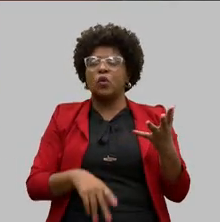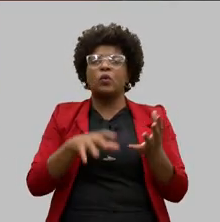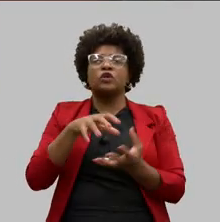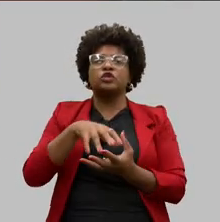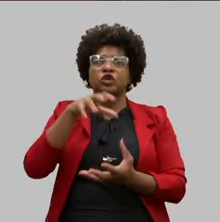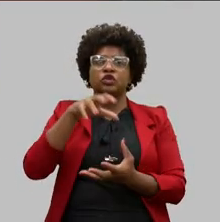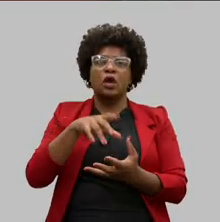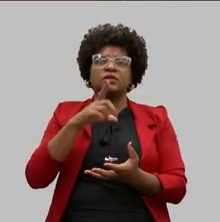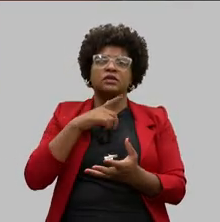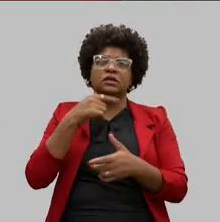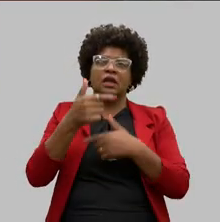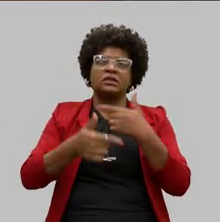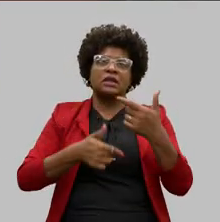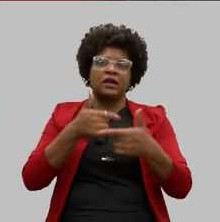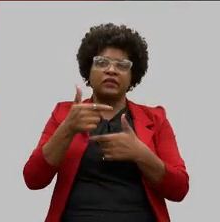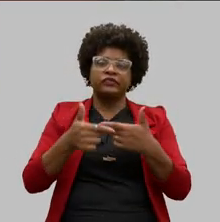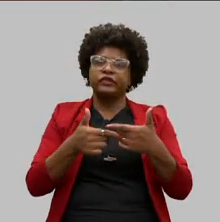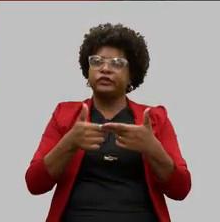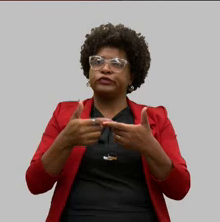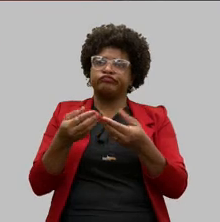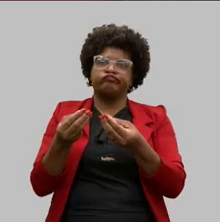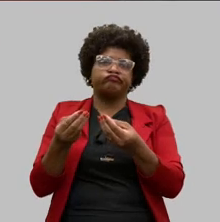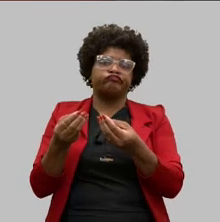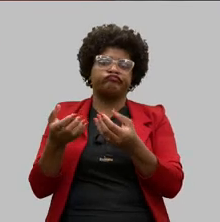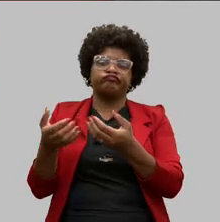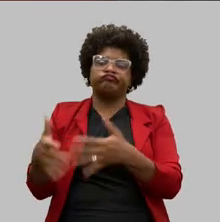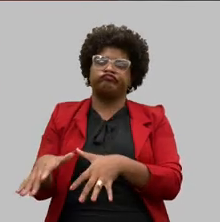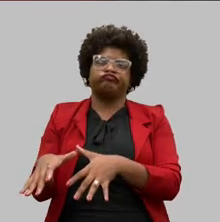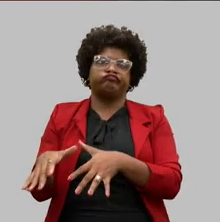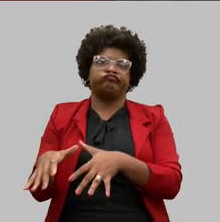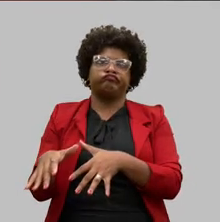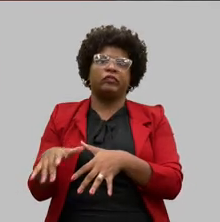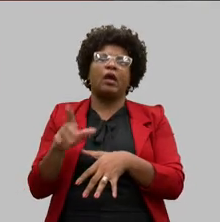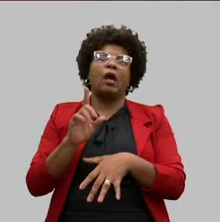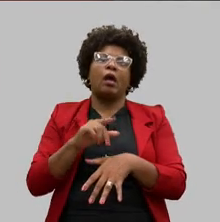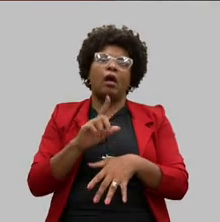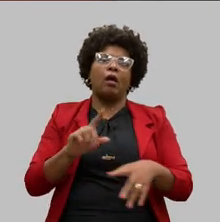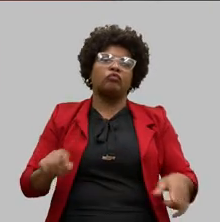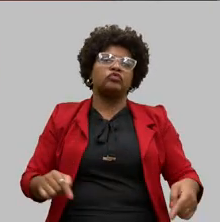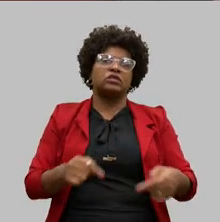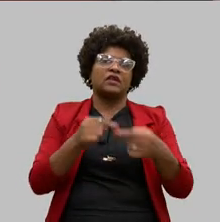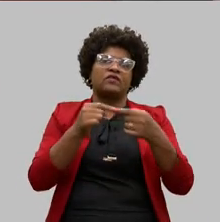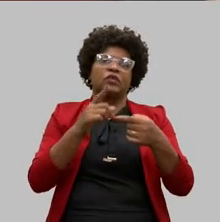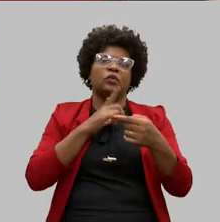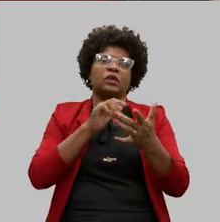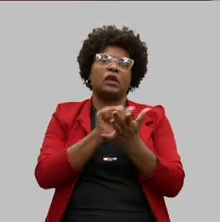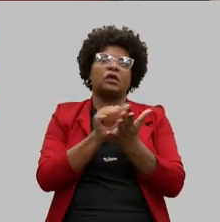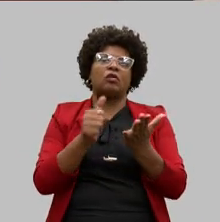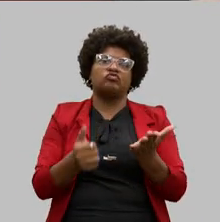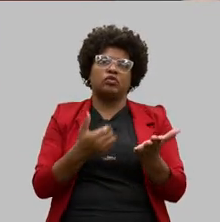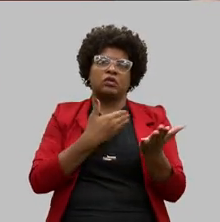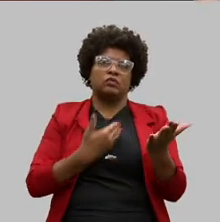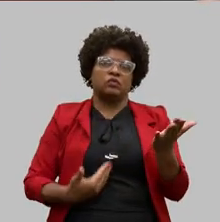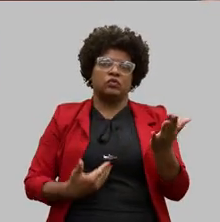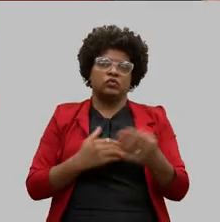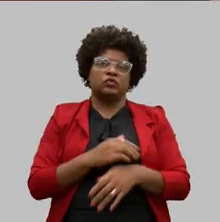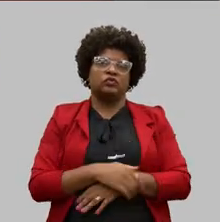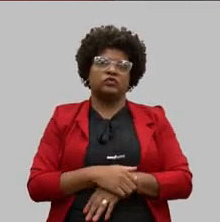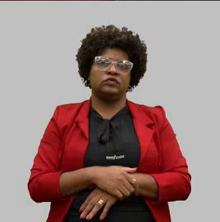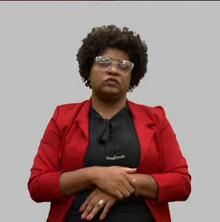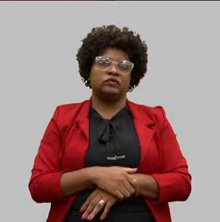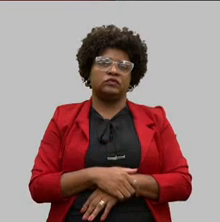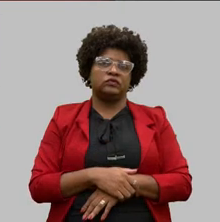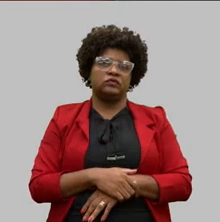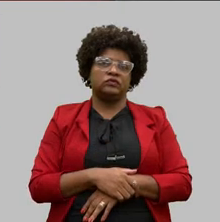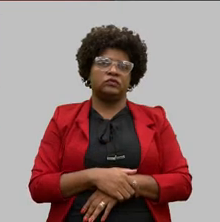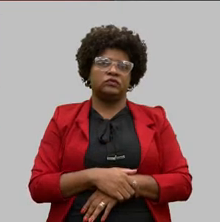precarizados Então os desafios exigem foco na agenda pública e os recursos